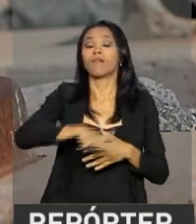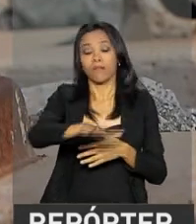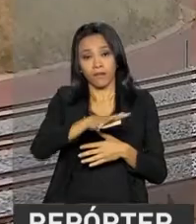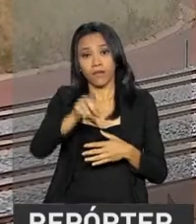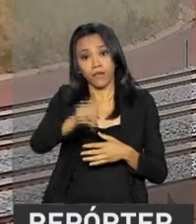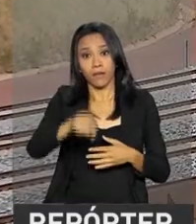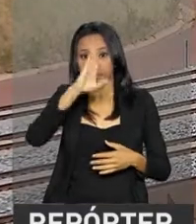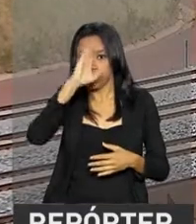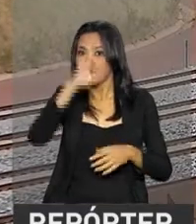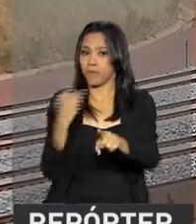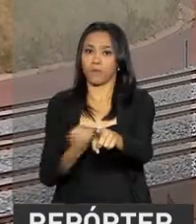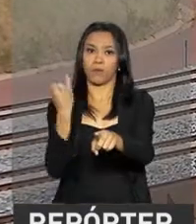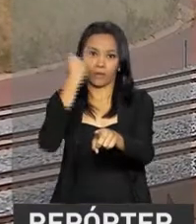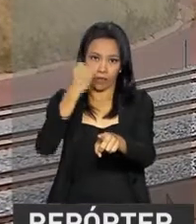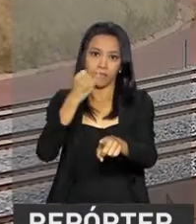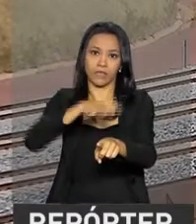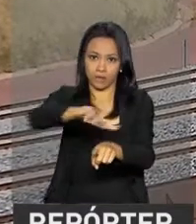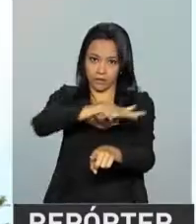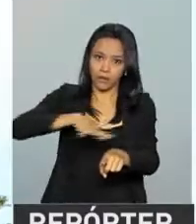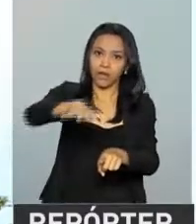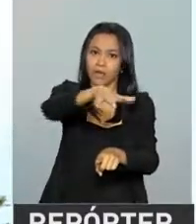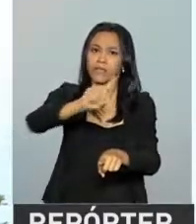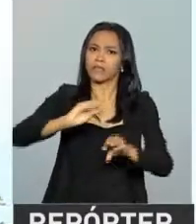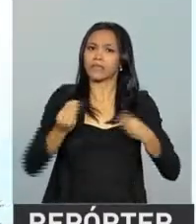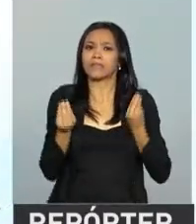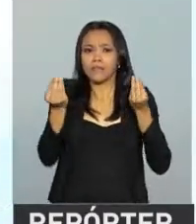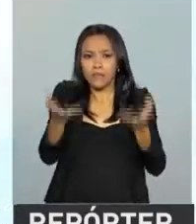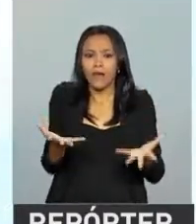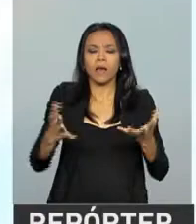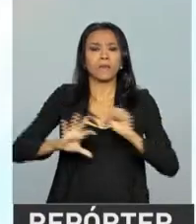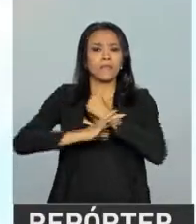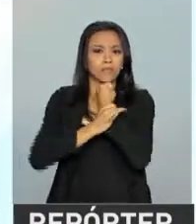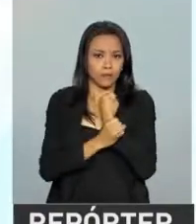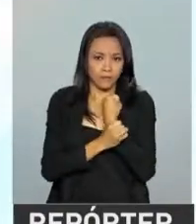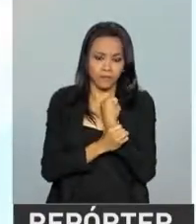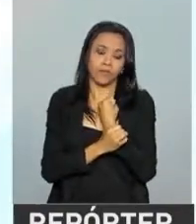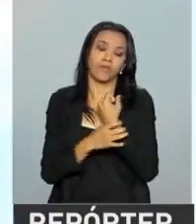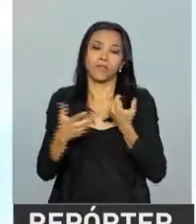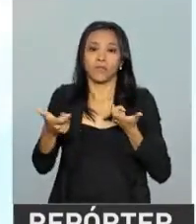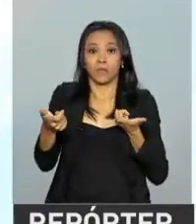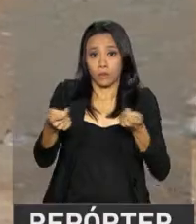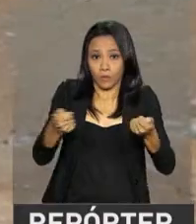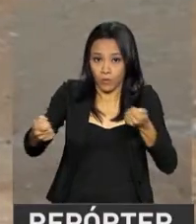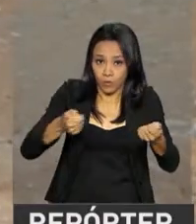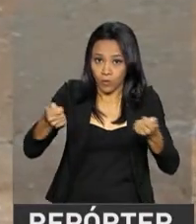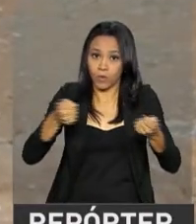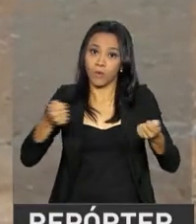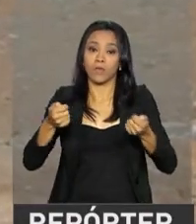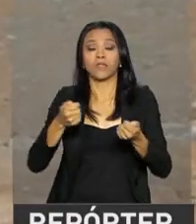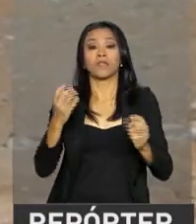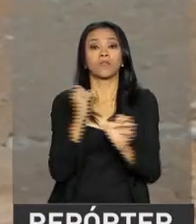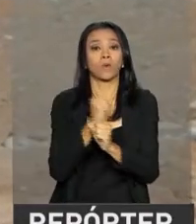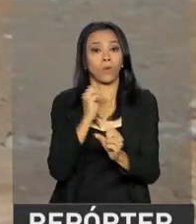o mais importante e o que dá mais segurança ao equilíbrio das nossas contas e